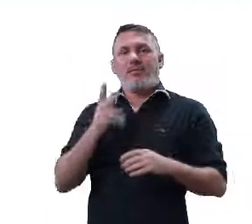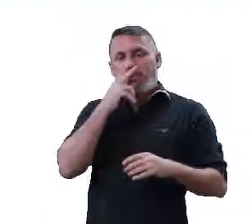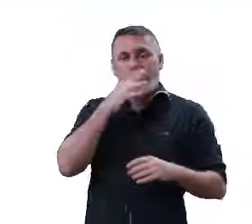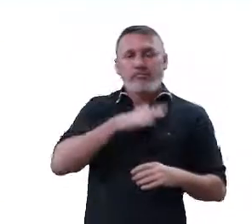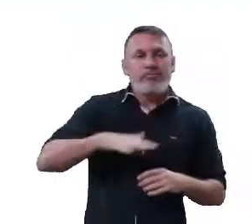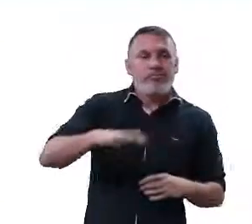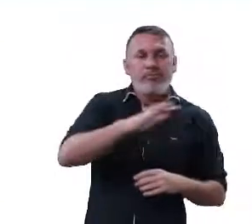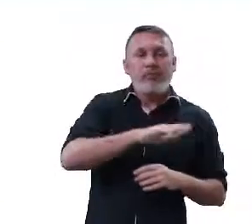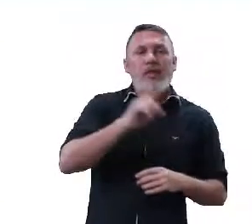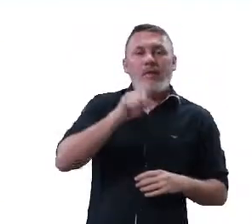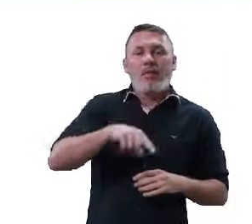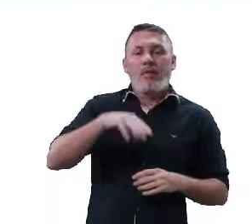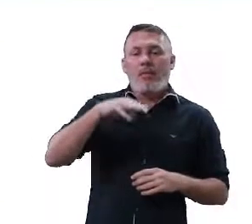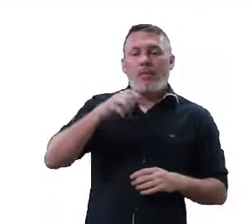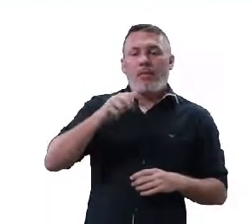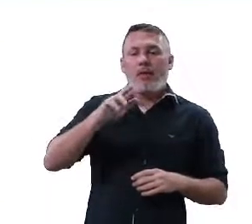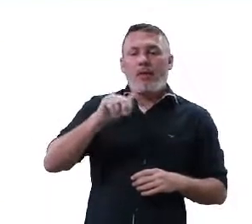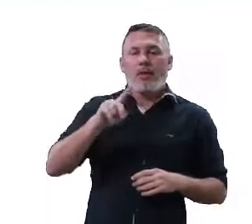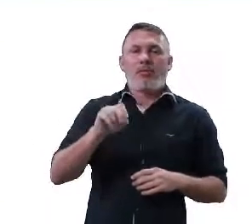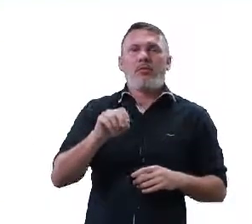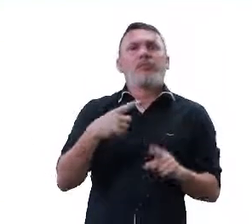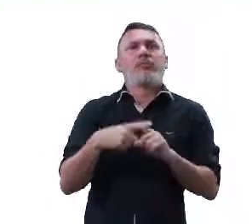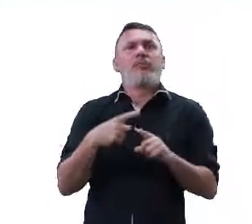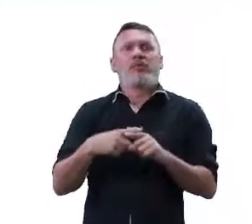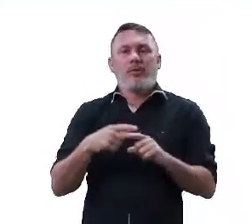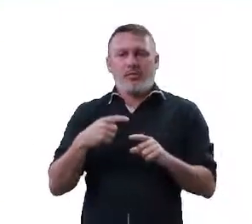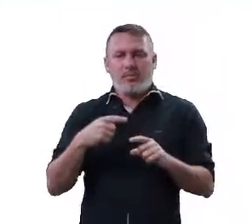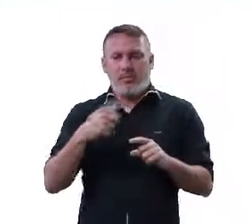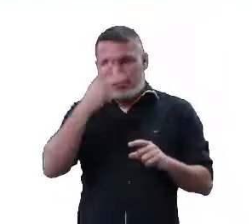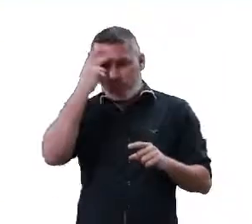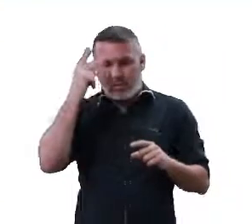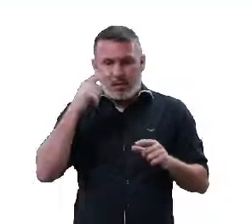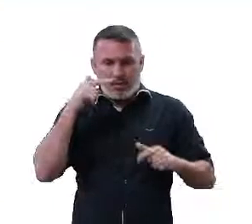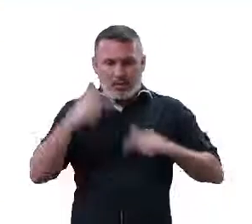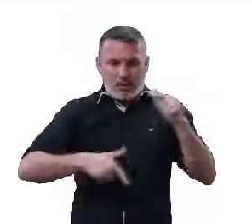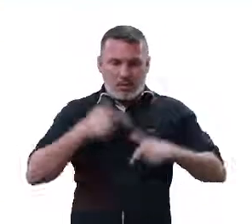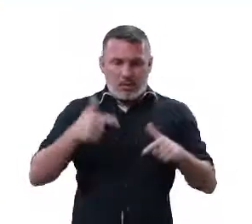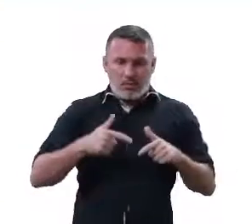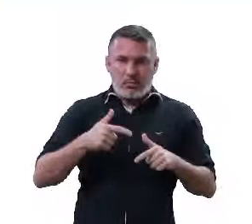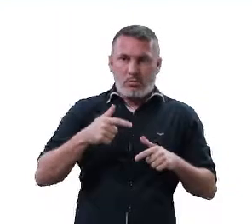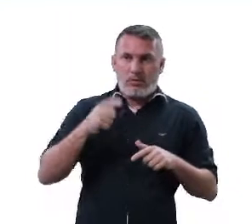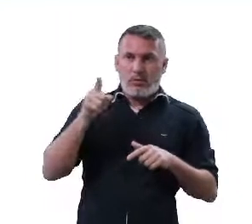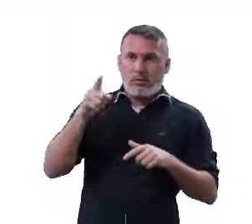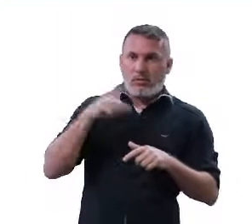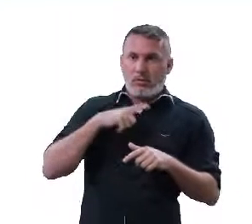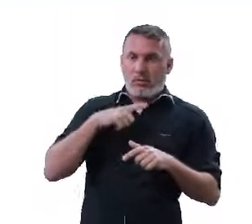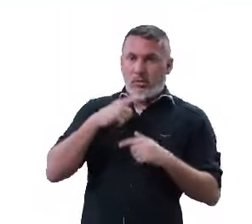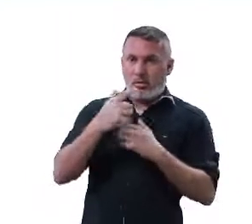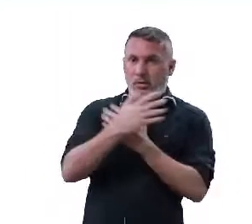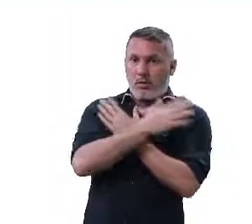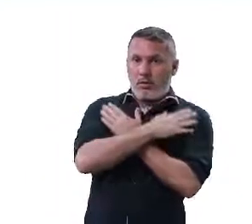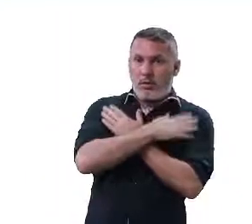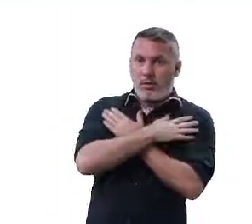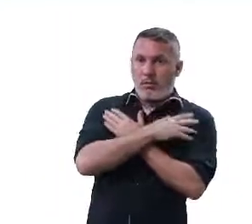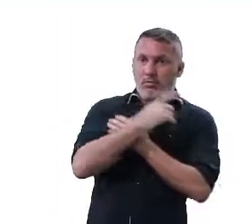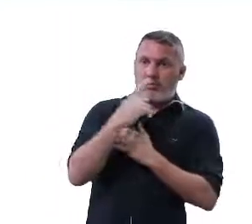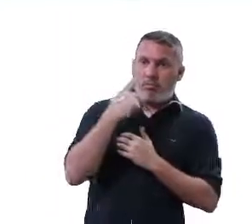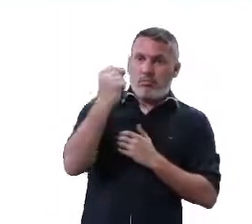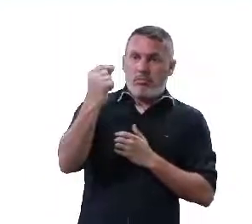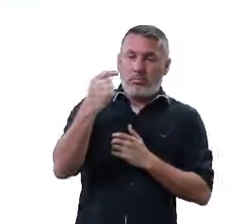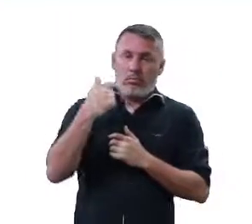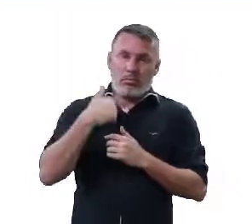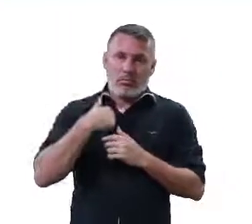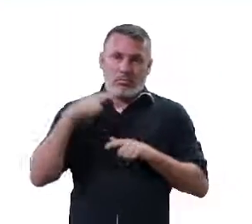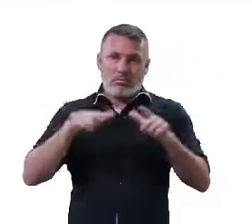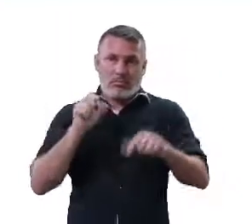Porque eu compro a força de trabalho, né? Quando você trabalha para alguém, você vende a sua força de trabalho para alguém que